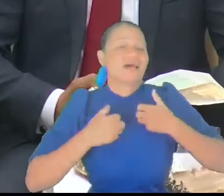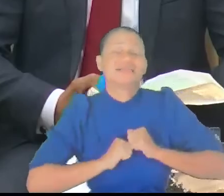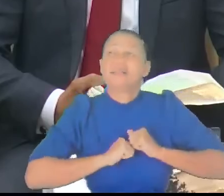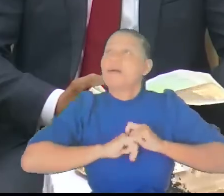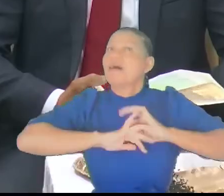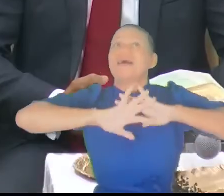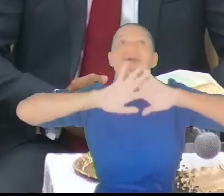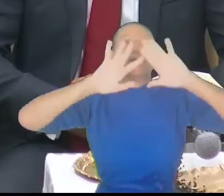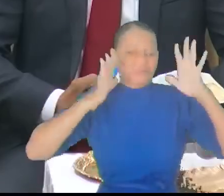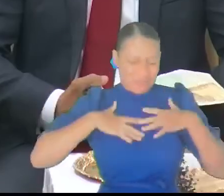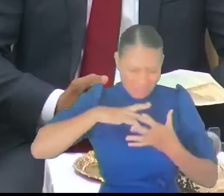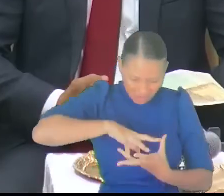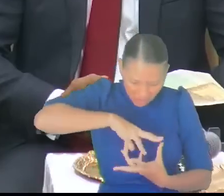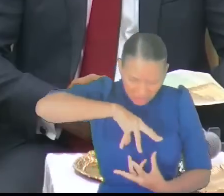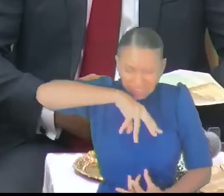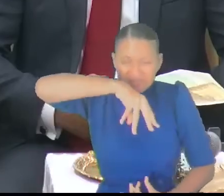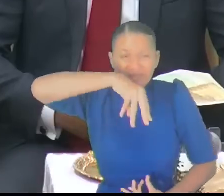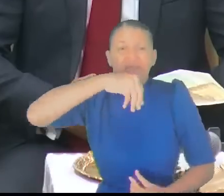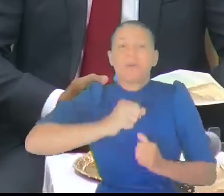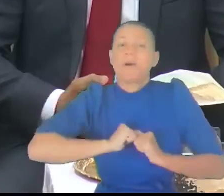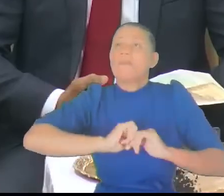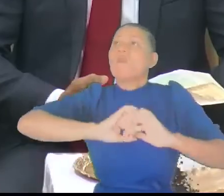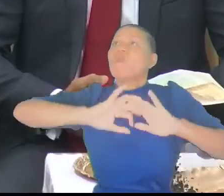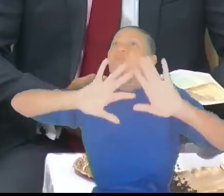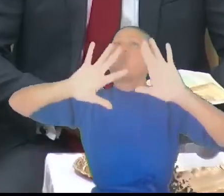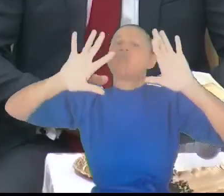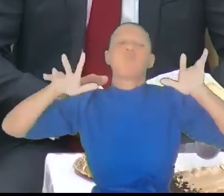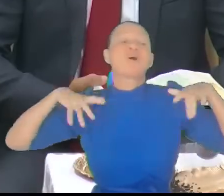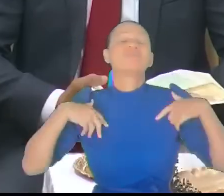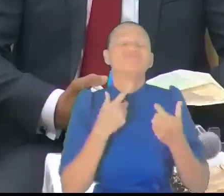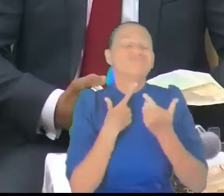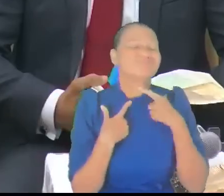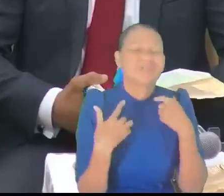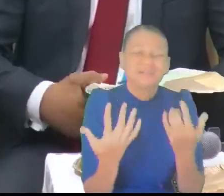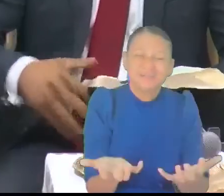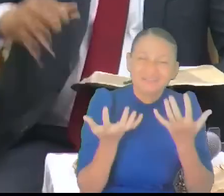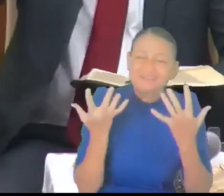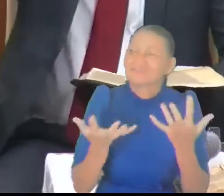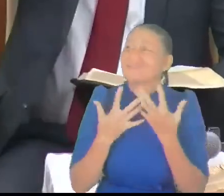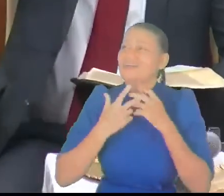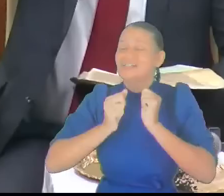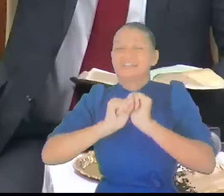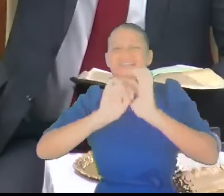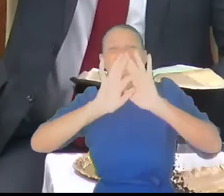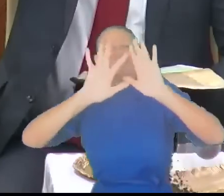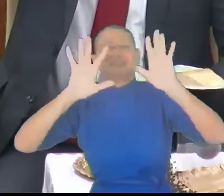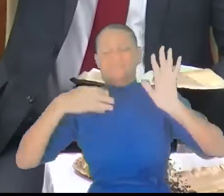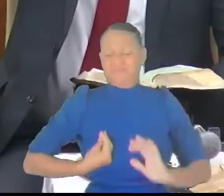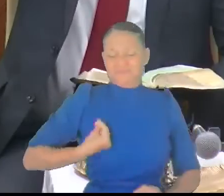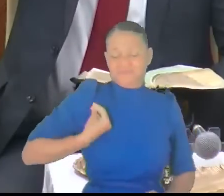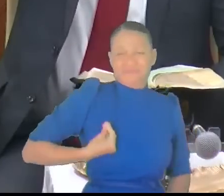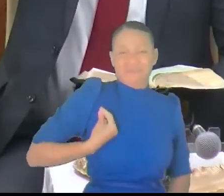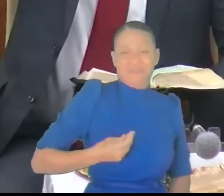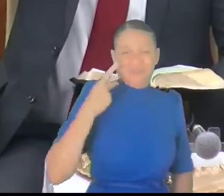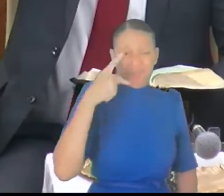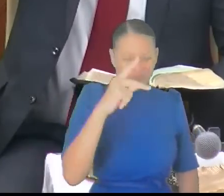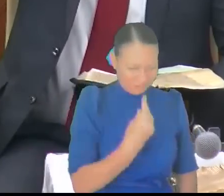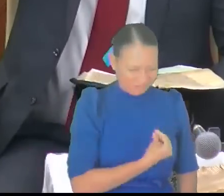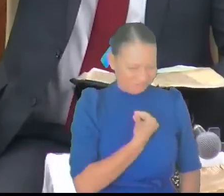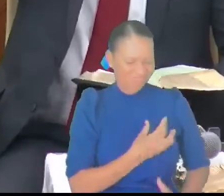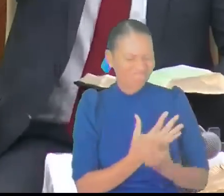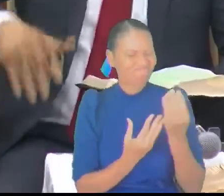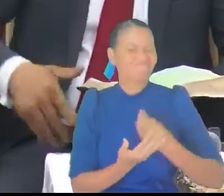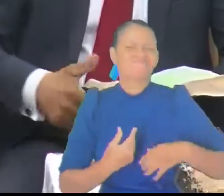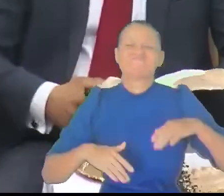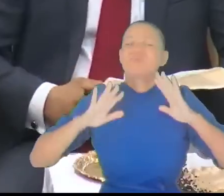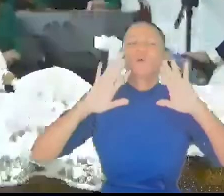minha alma esteja mais clareada. Quem deseja que a luz prevaleça na sua vida, levante a mão e dê um glória